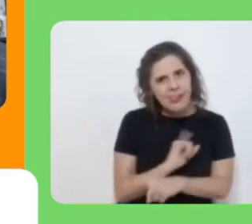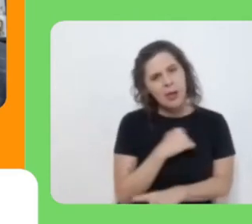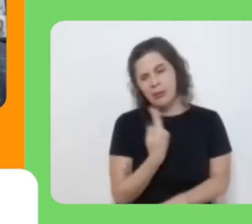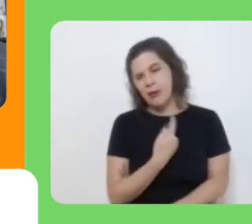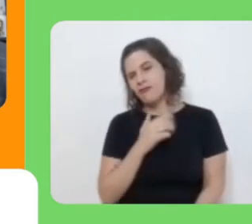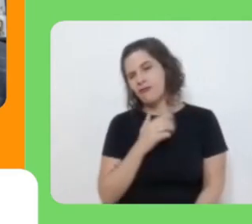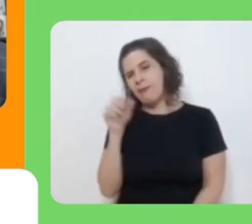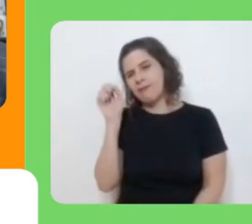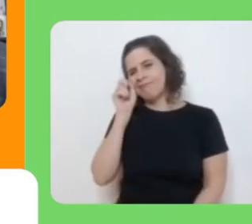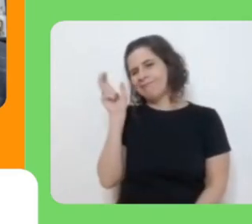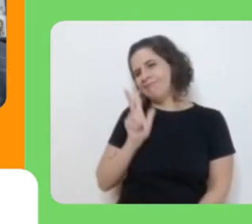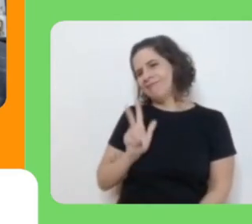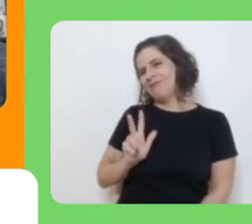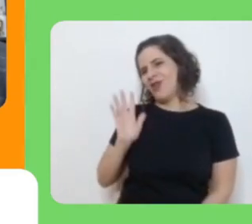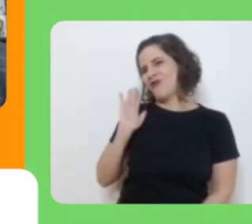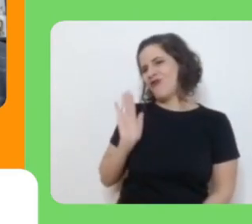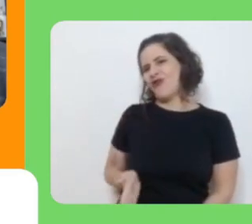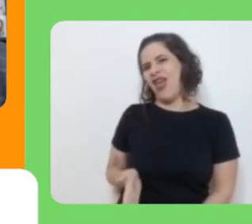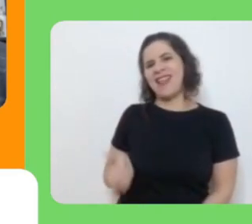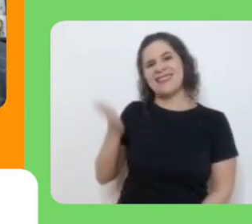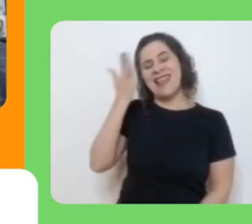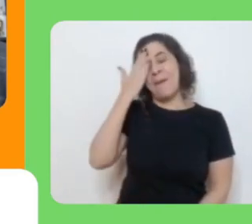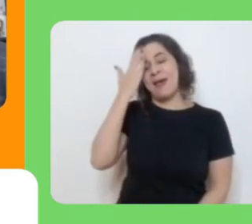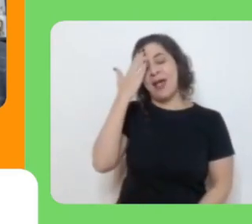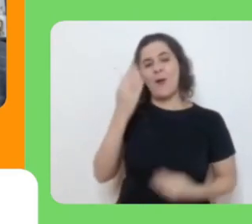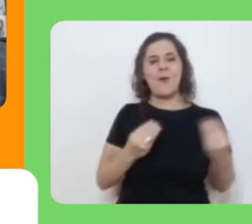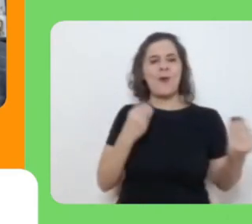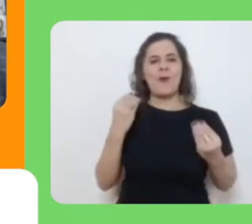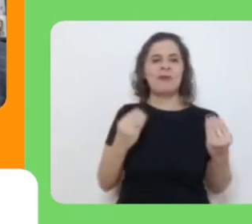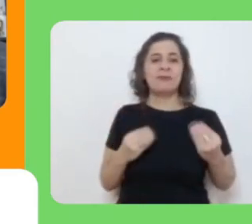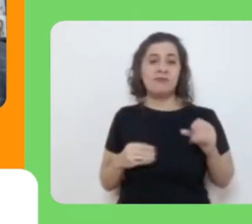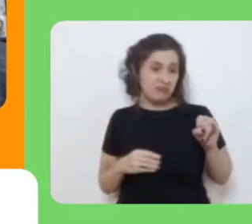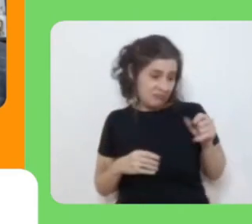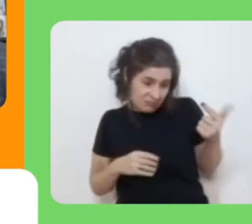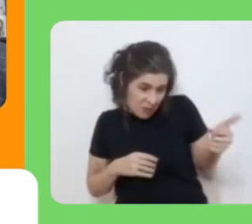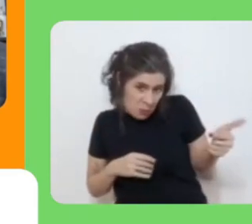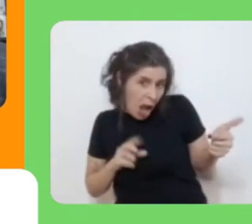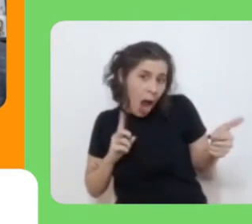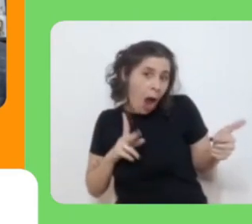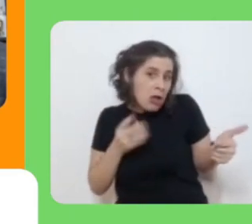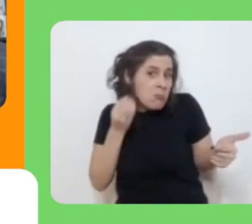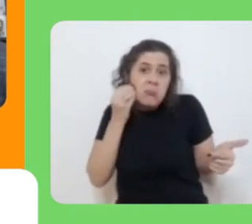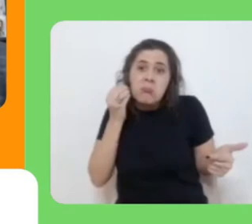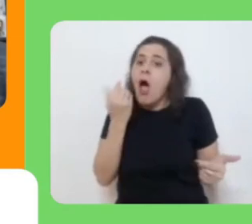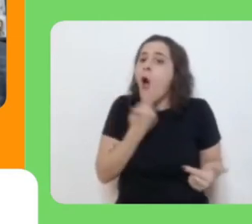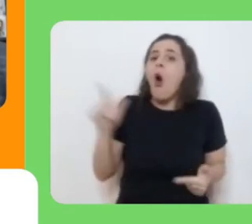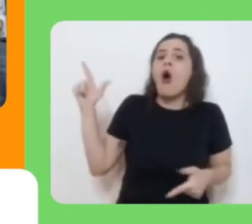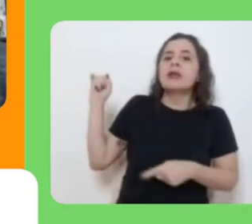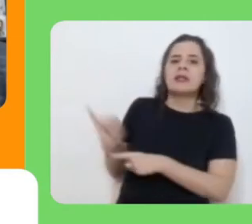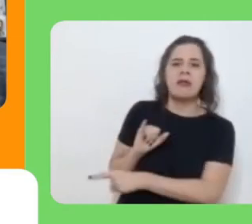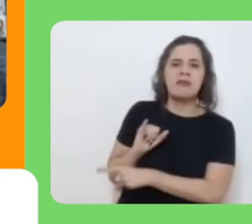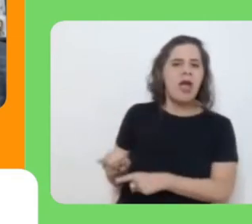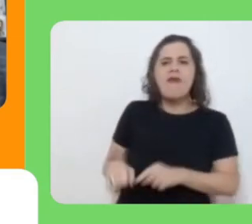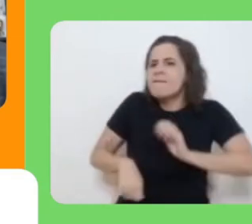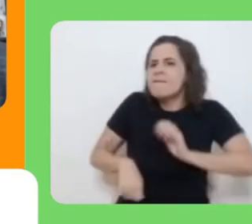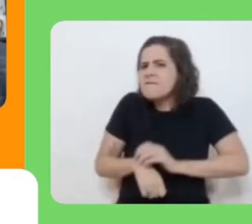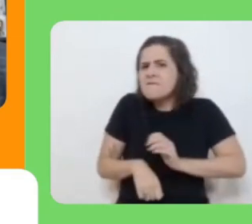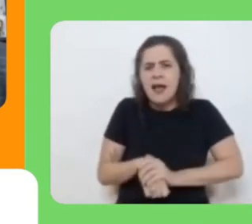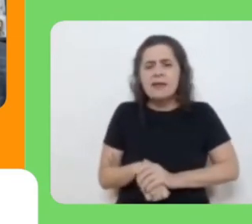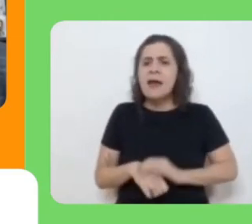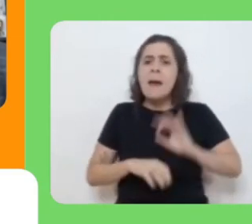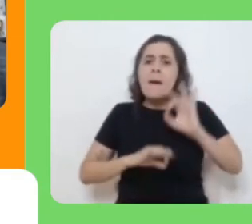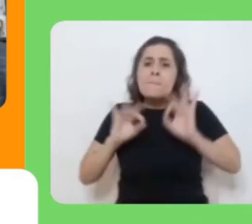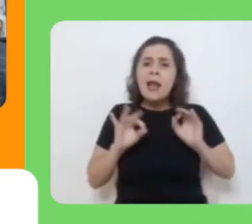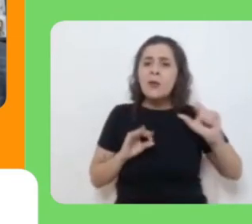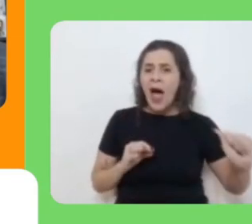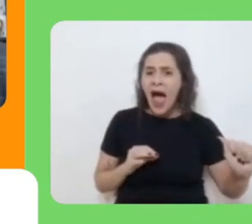calejado aí dentro da área de games, de assim, não tem tu, vai tu mesmo. Então a gente sempre pensa no plano A, plano B. Eu